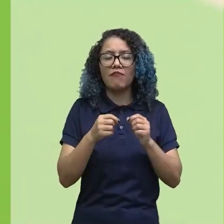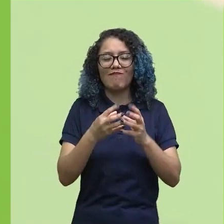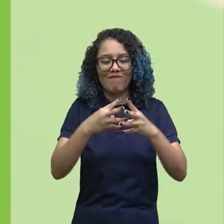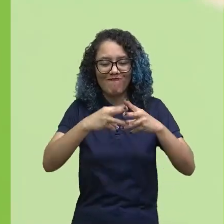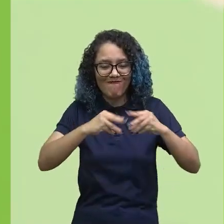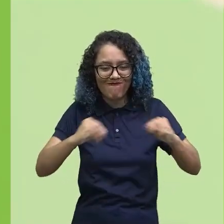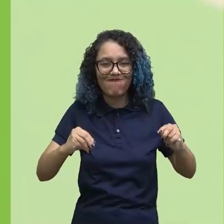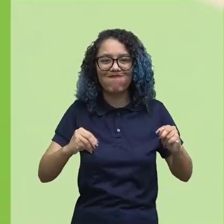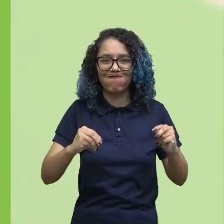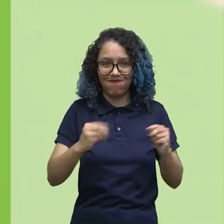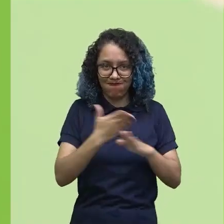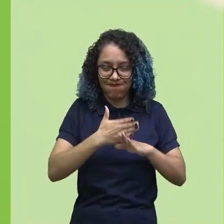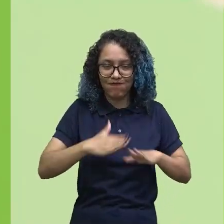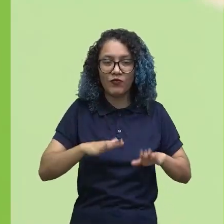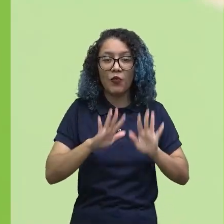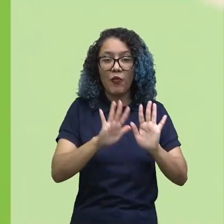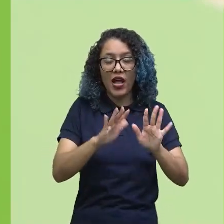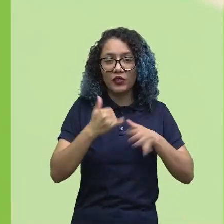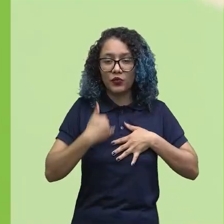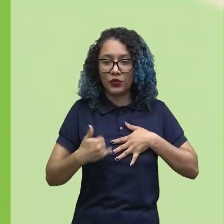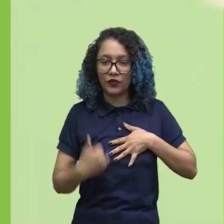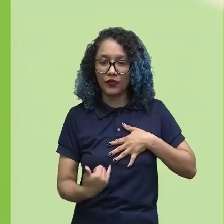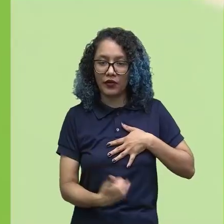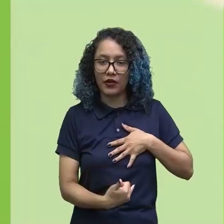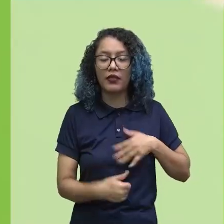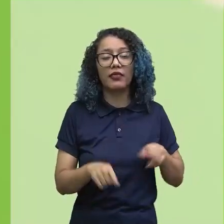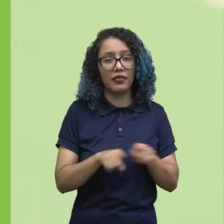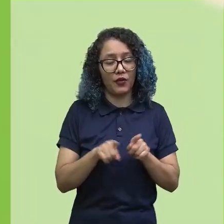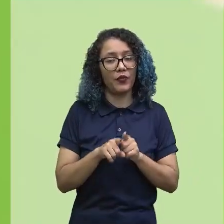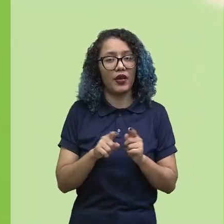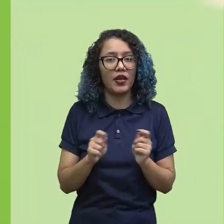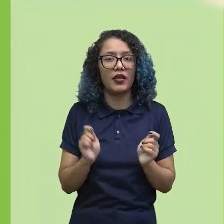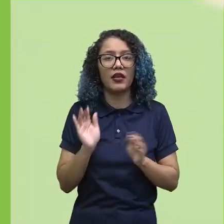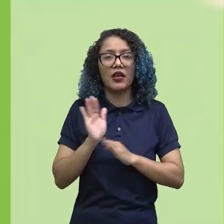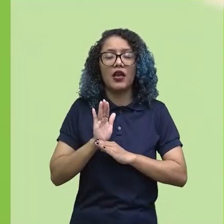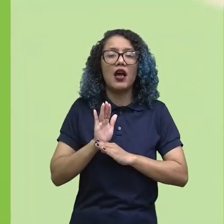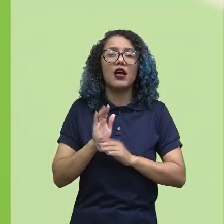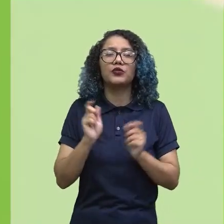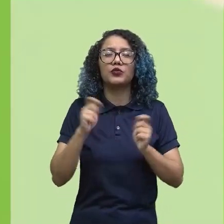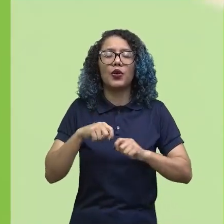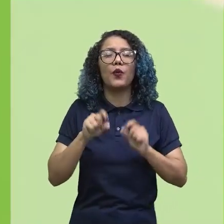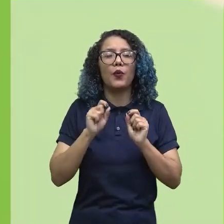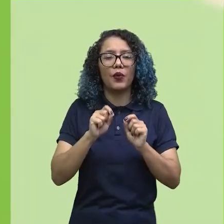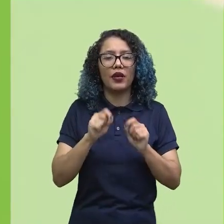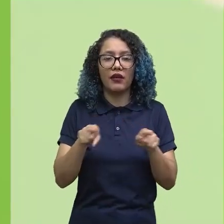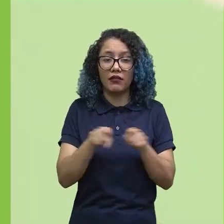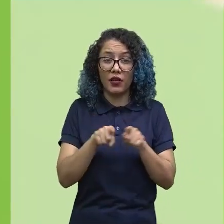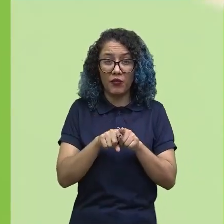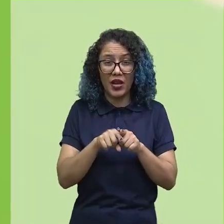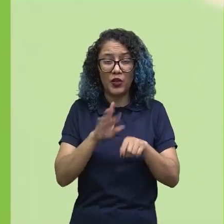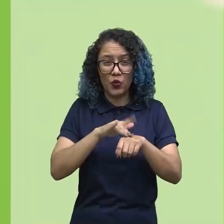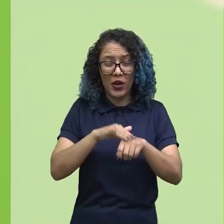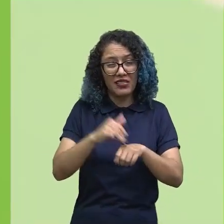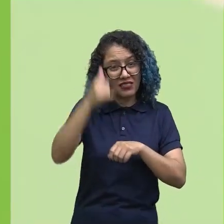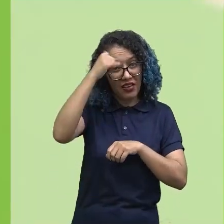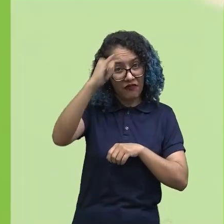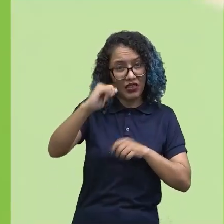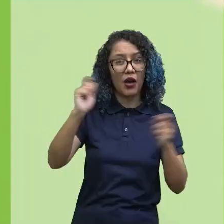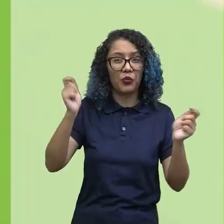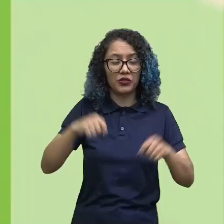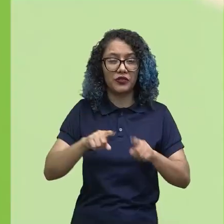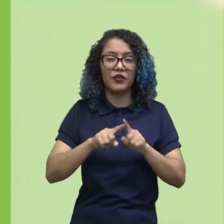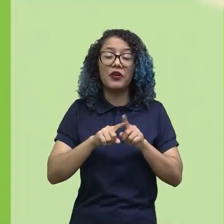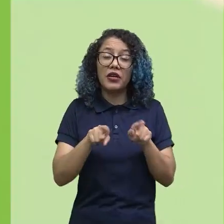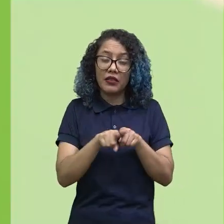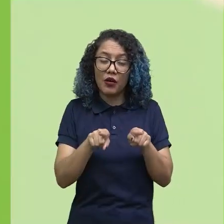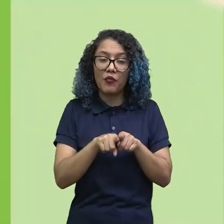doença. No caso do sistema linfático, ele também vai agir contra esses micro-organismos que podem ser patógenos. Além disso,